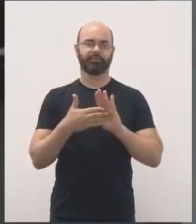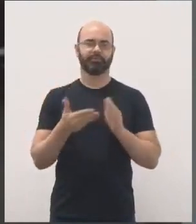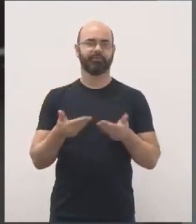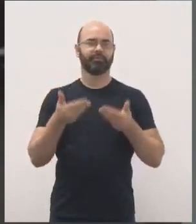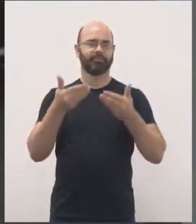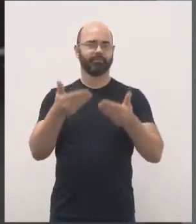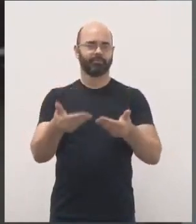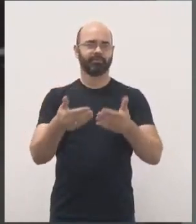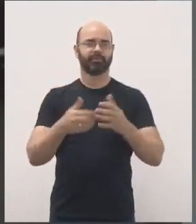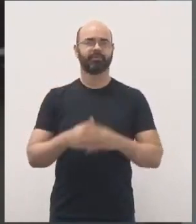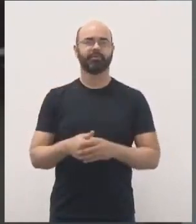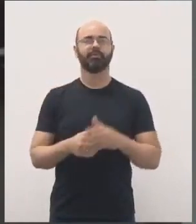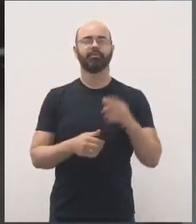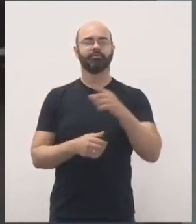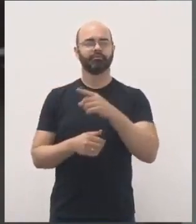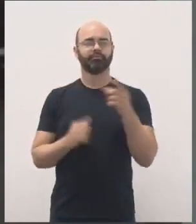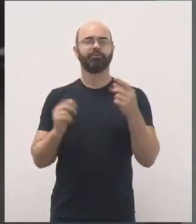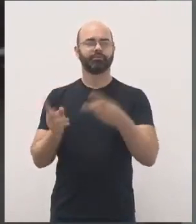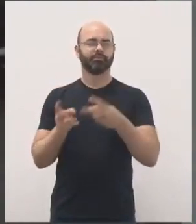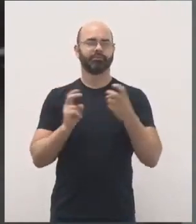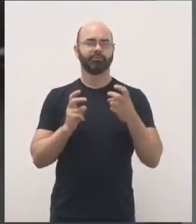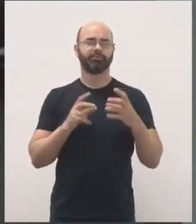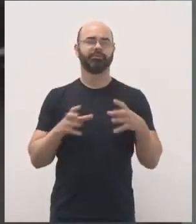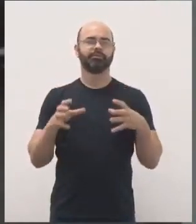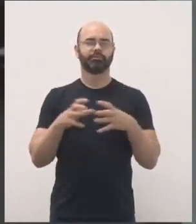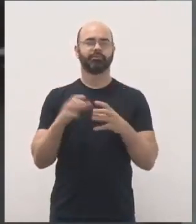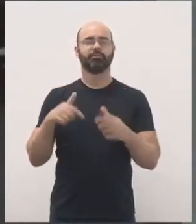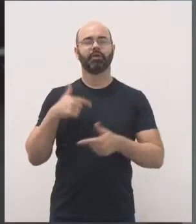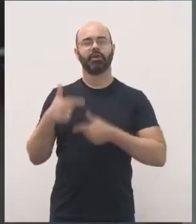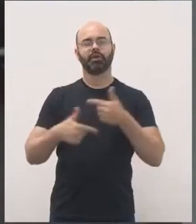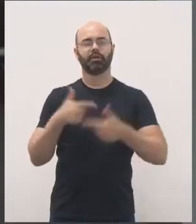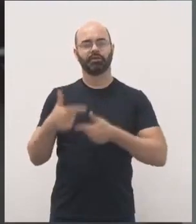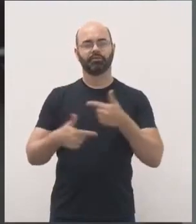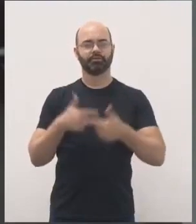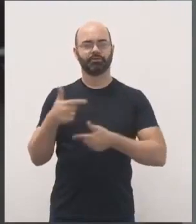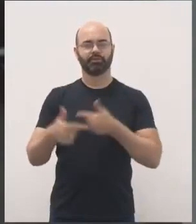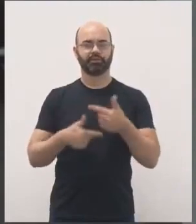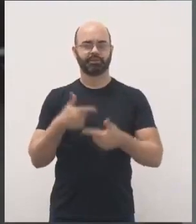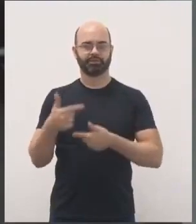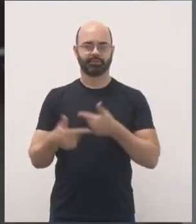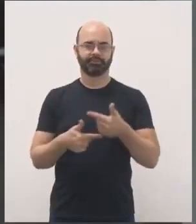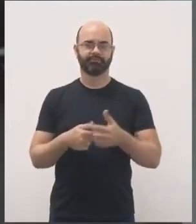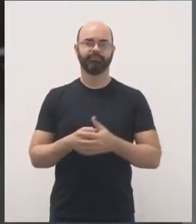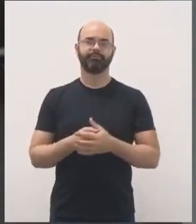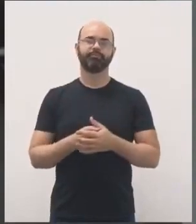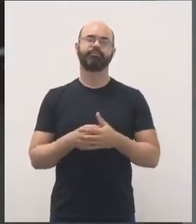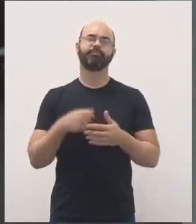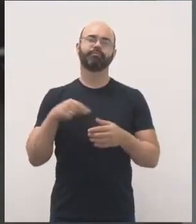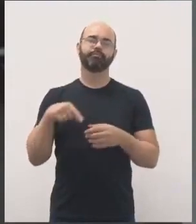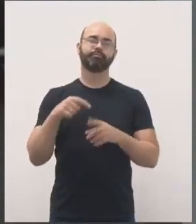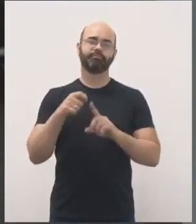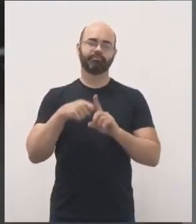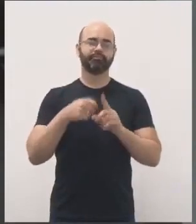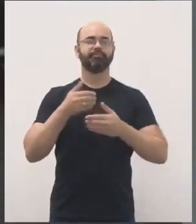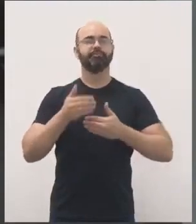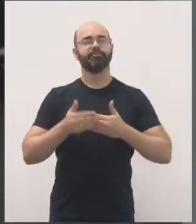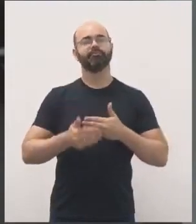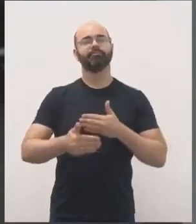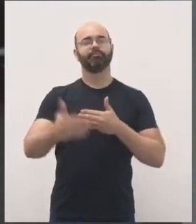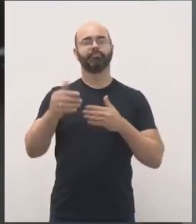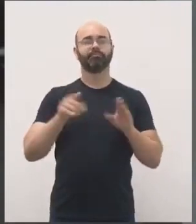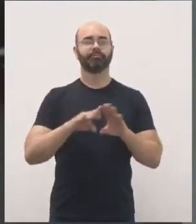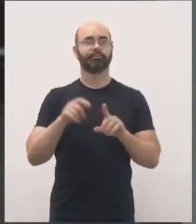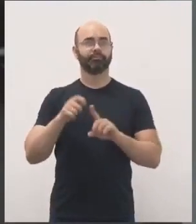gente tem, né, vocês vão perceber, um conjunto de ações que foram pensadas ao longo desse mês, né, invade até um